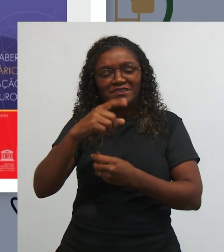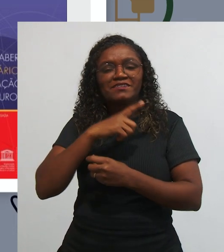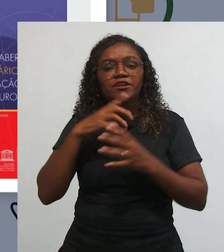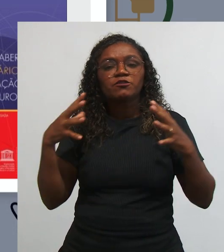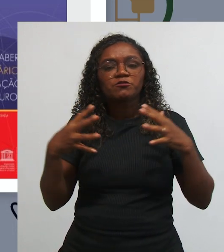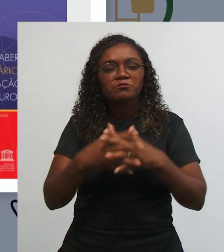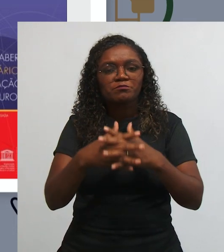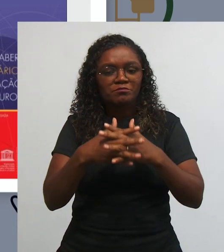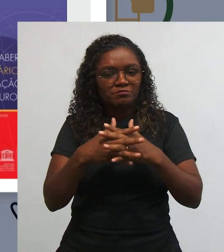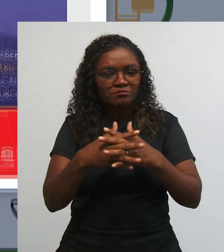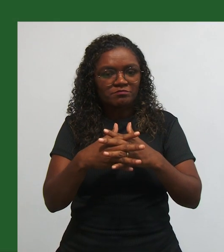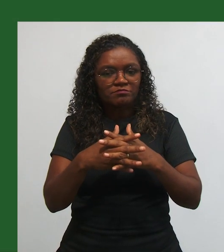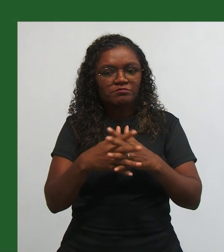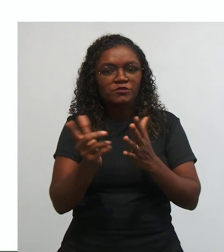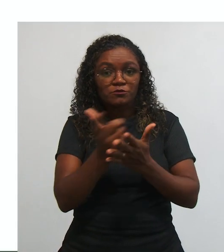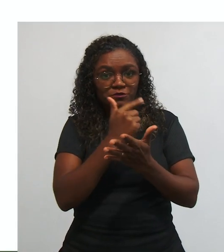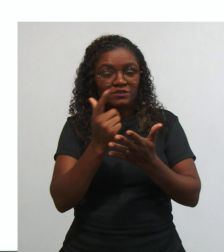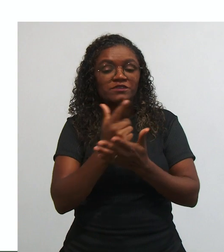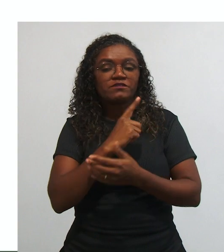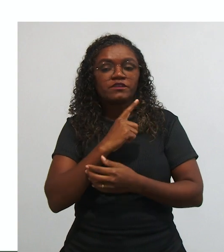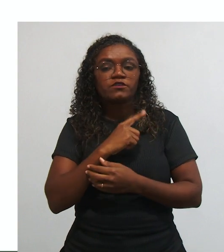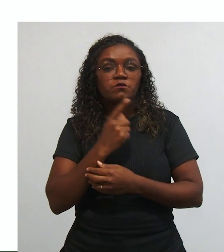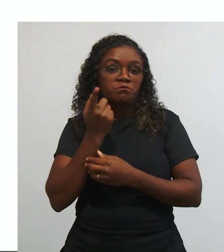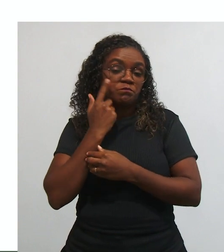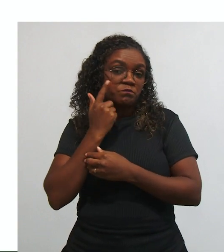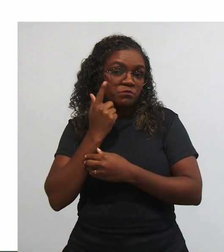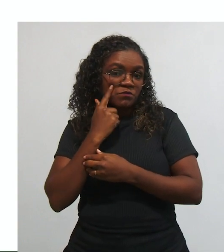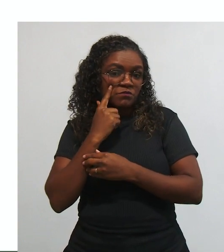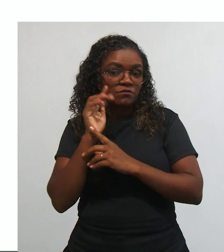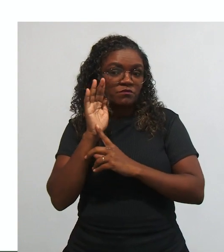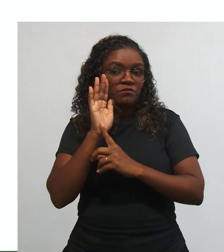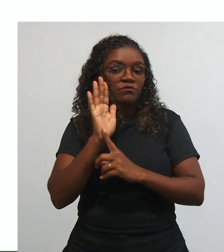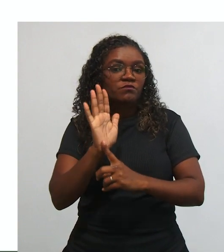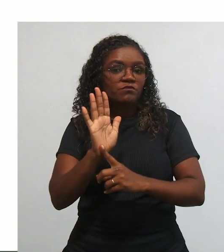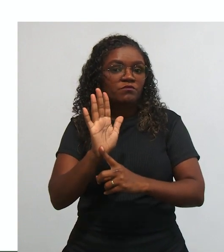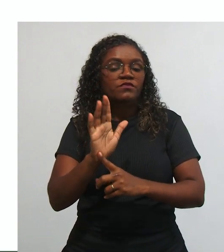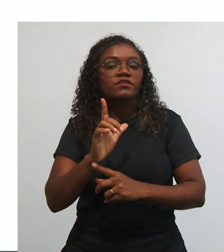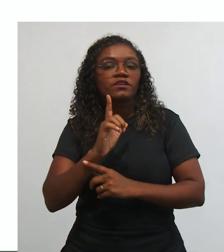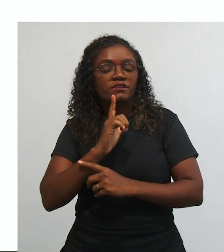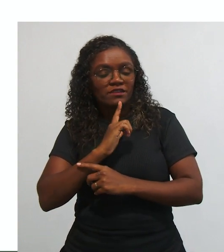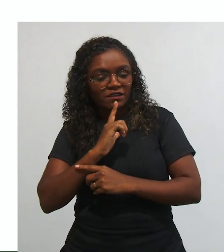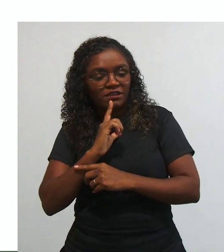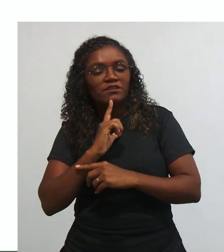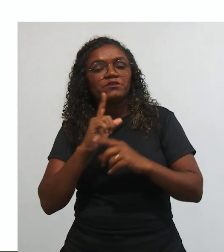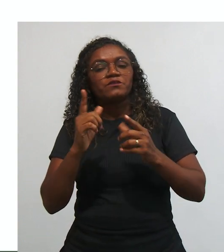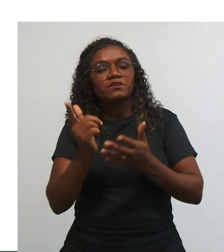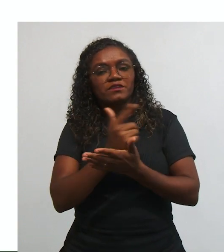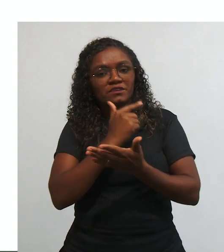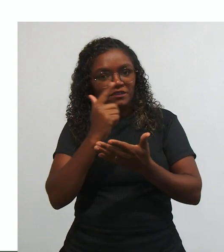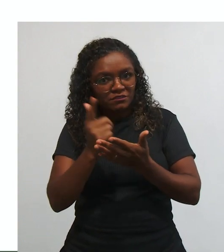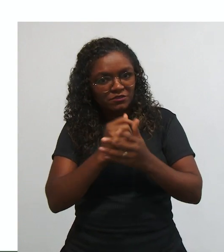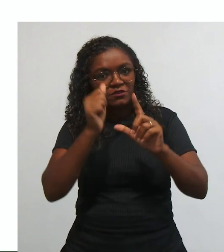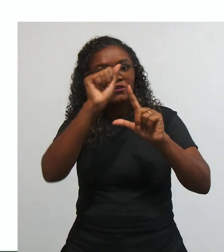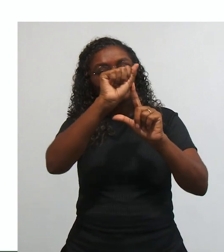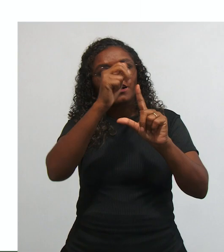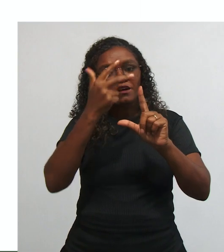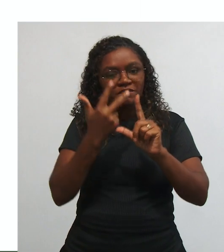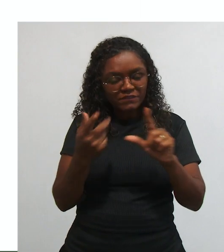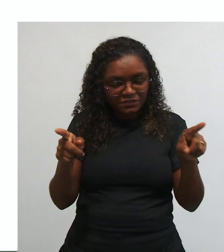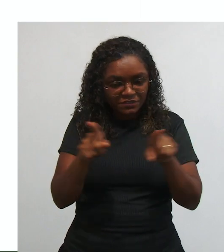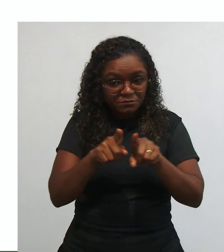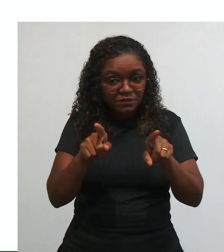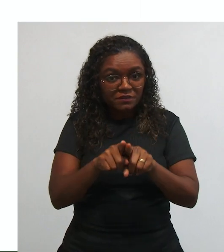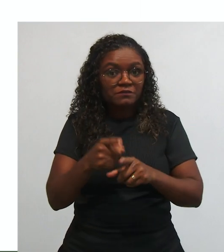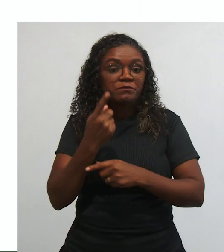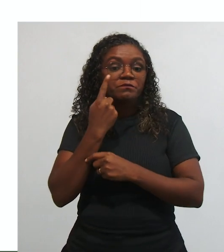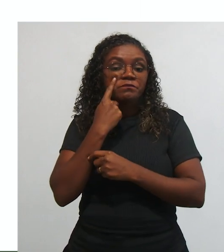da complexidade. Você tem o título dos 7 saberes necessários lá na biblioteca